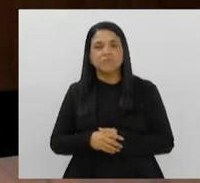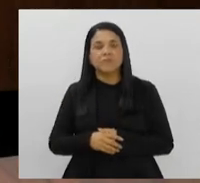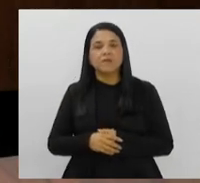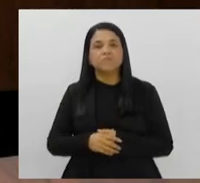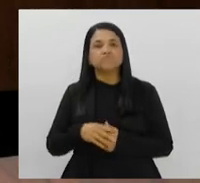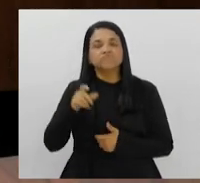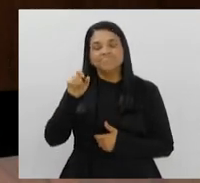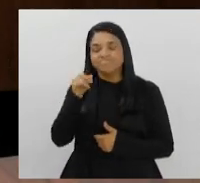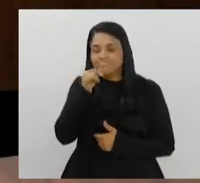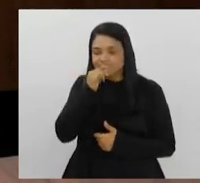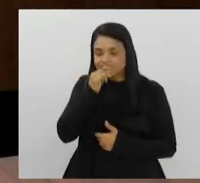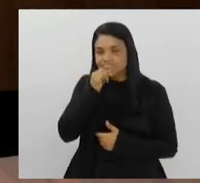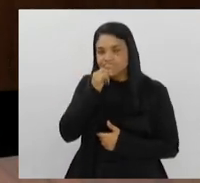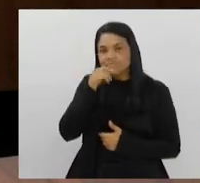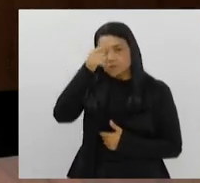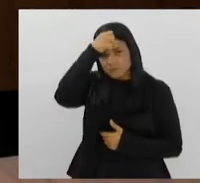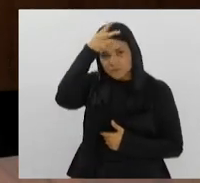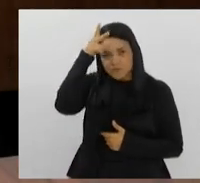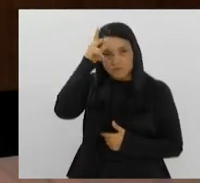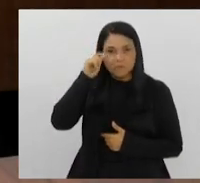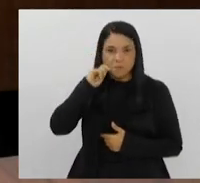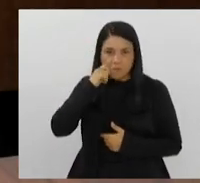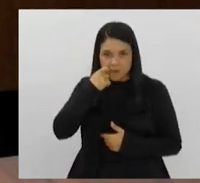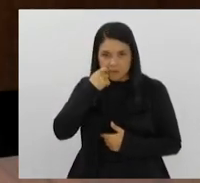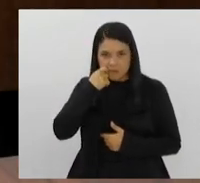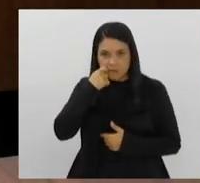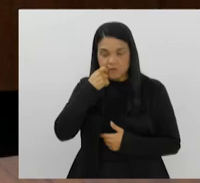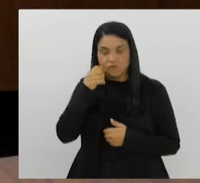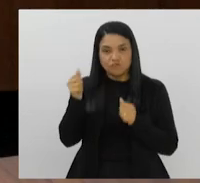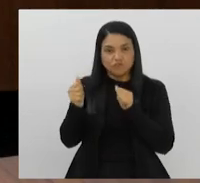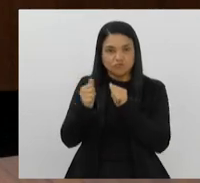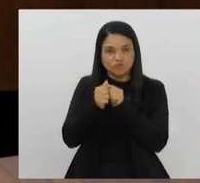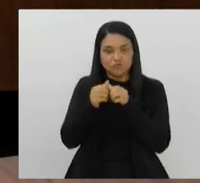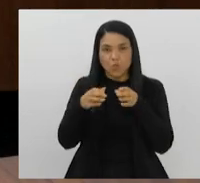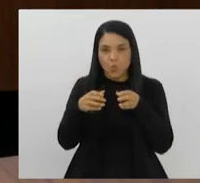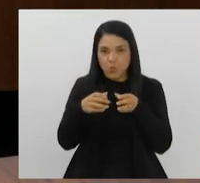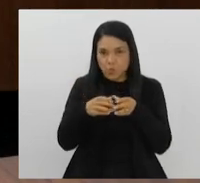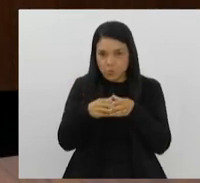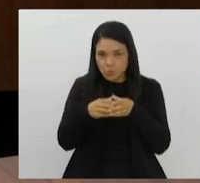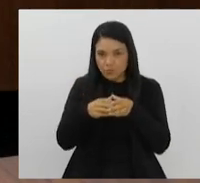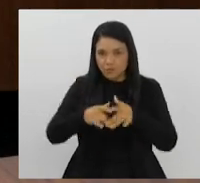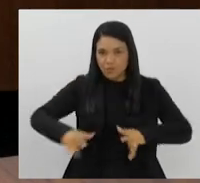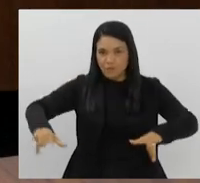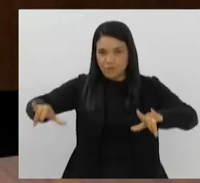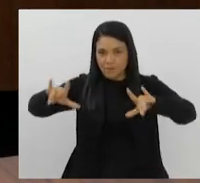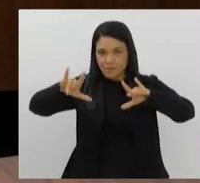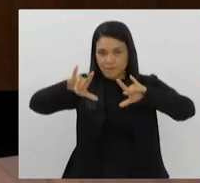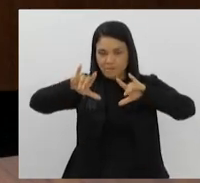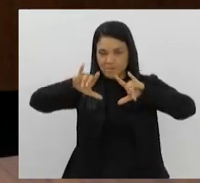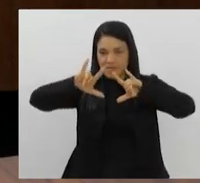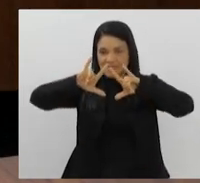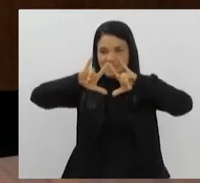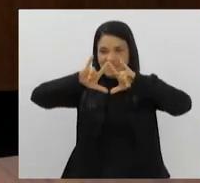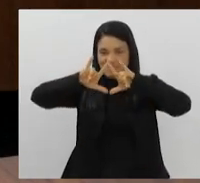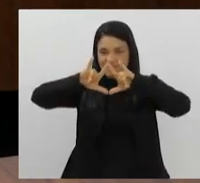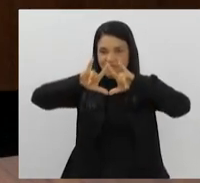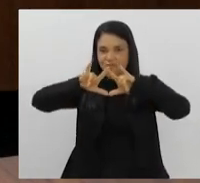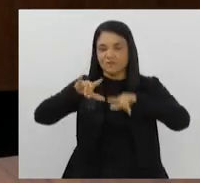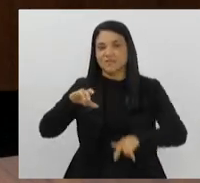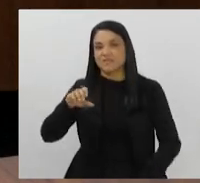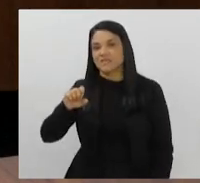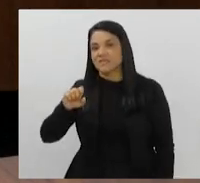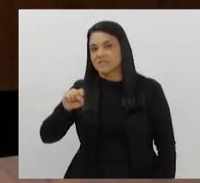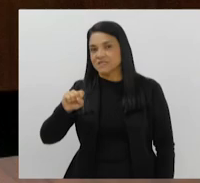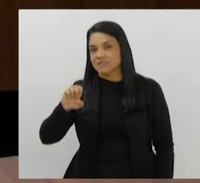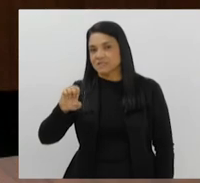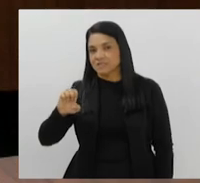Paes montou, né, através da sua milícia do CEOP, e aí,